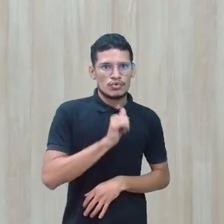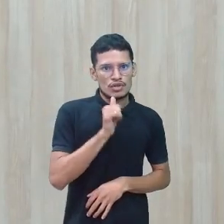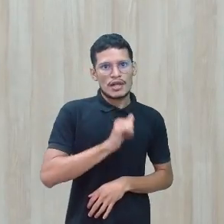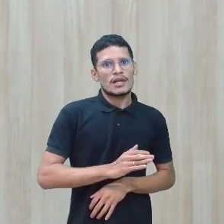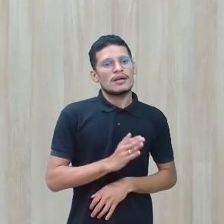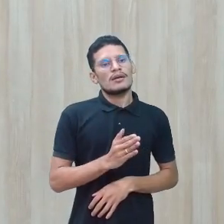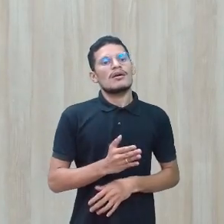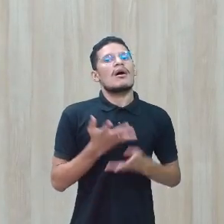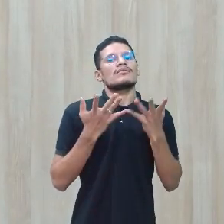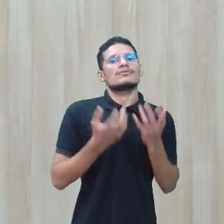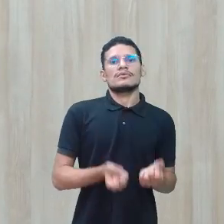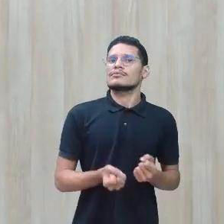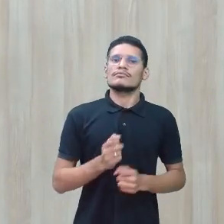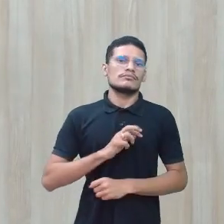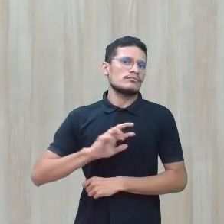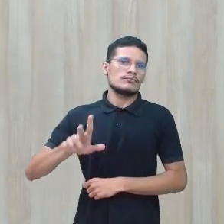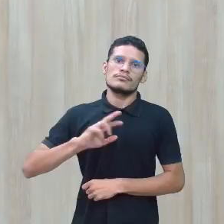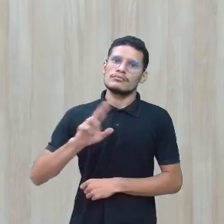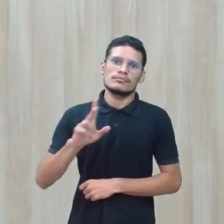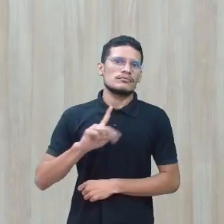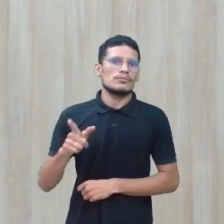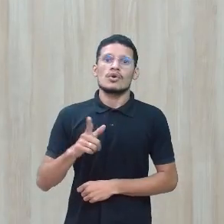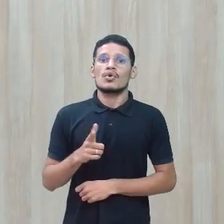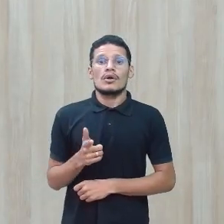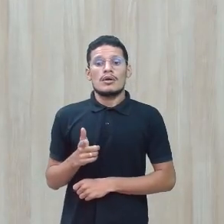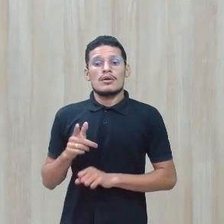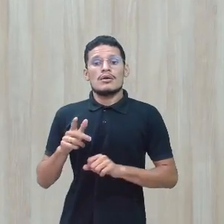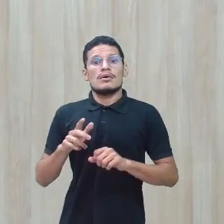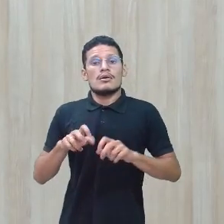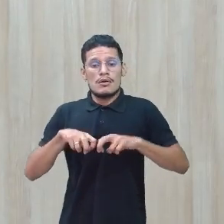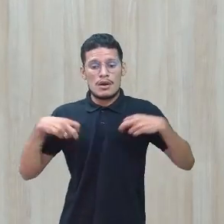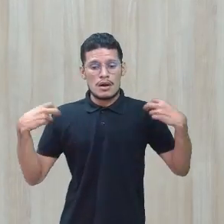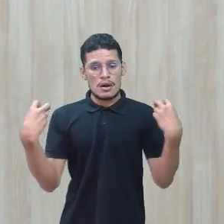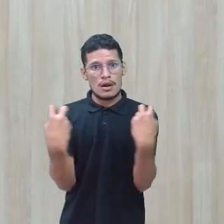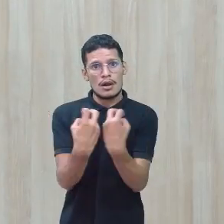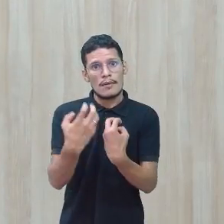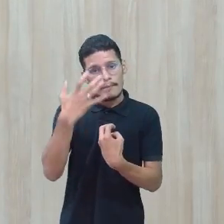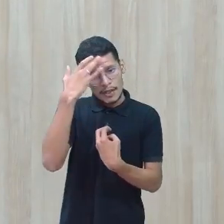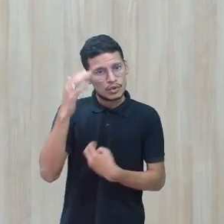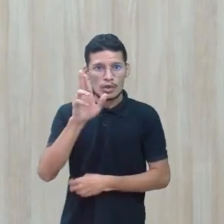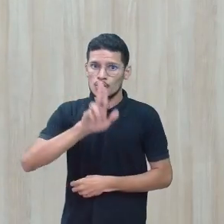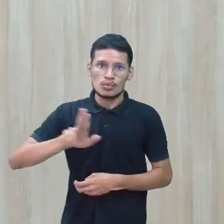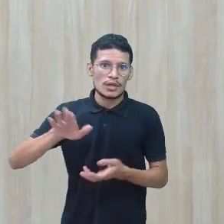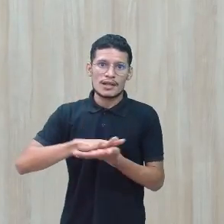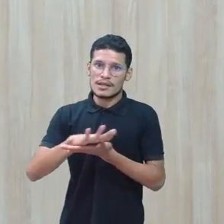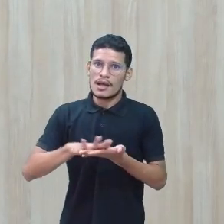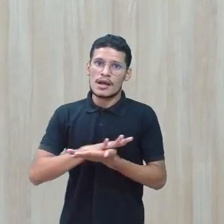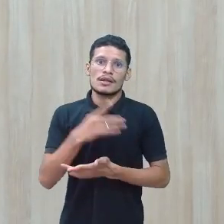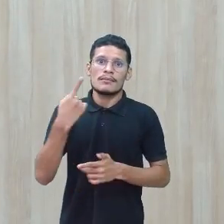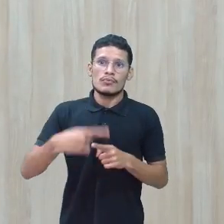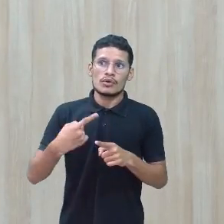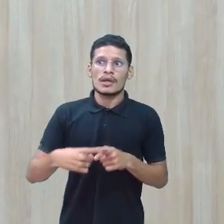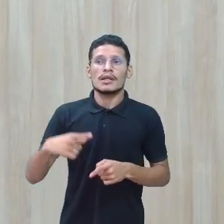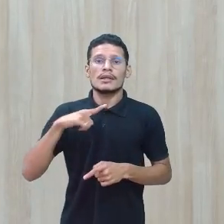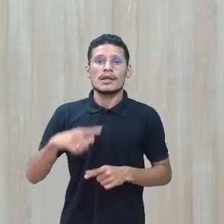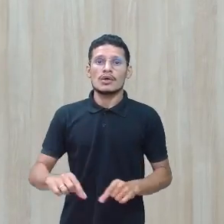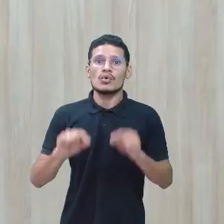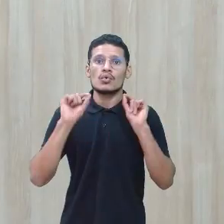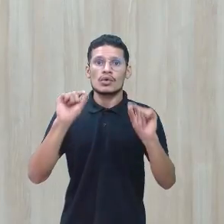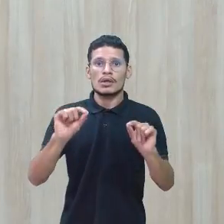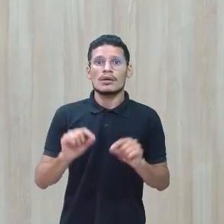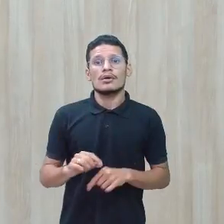termo já que entre as pessoas da dança de salão já não usam mais, até porque agora a gente utiliza